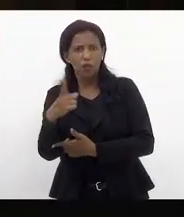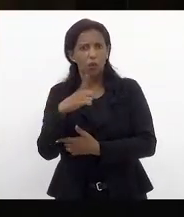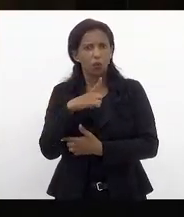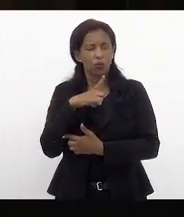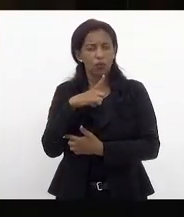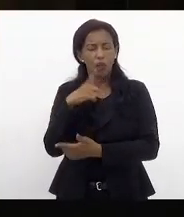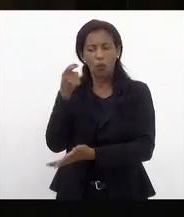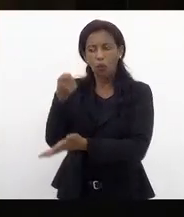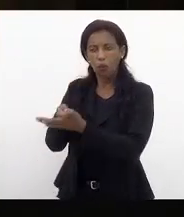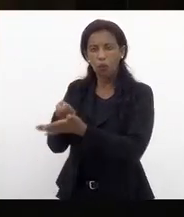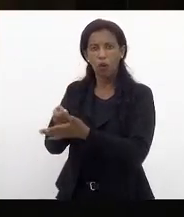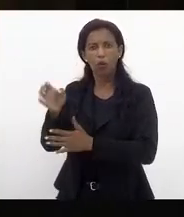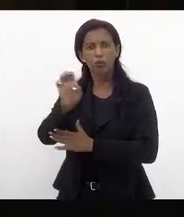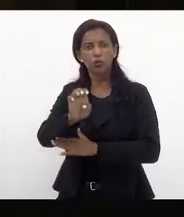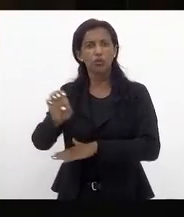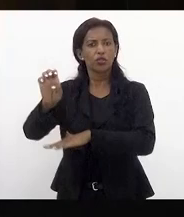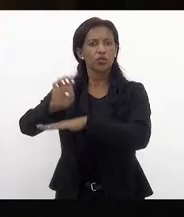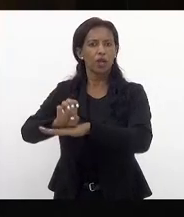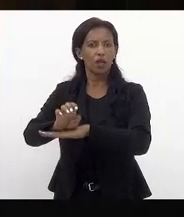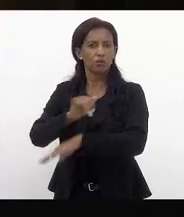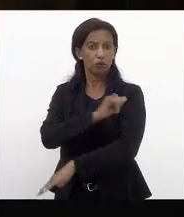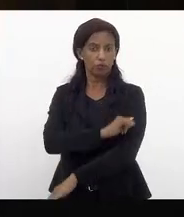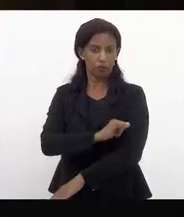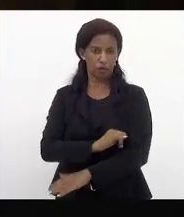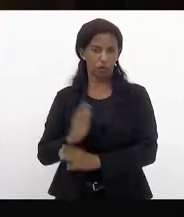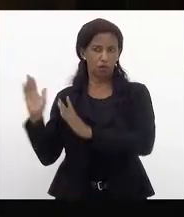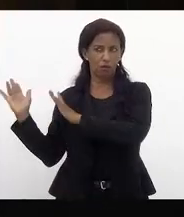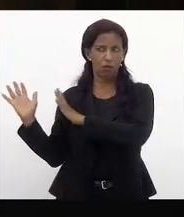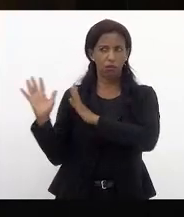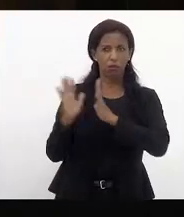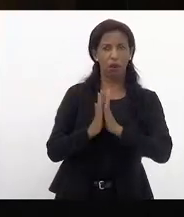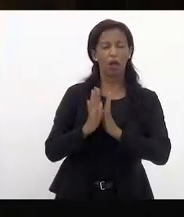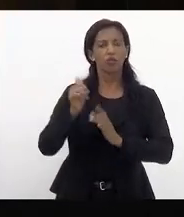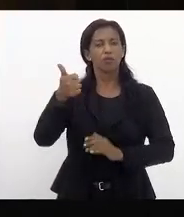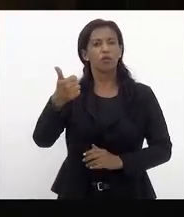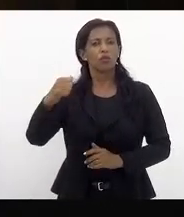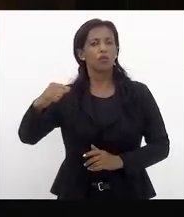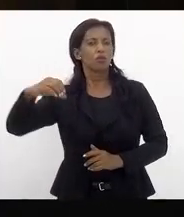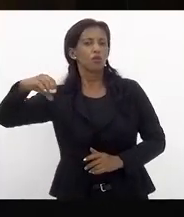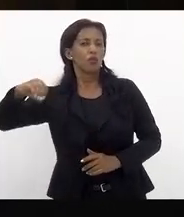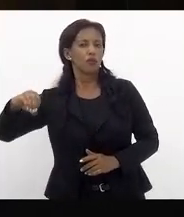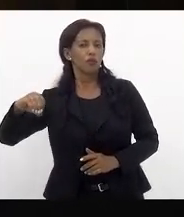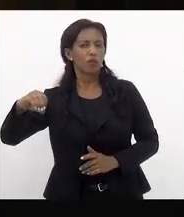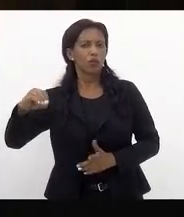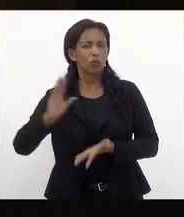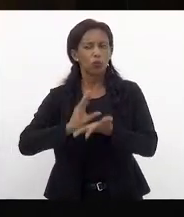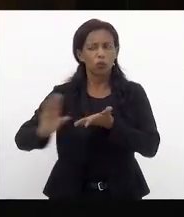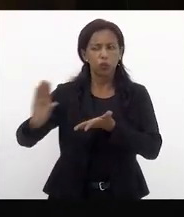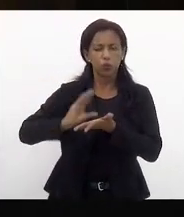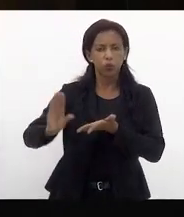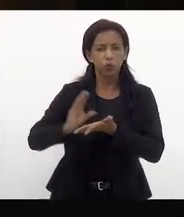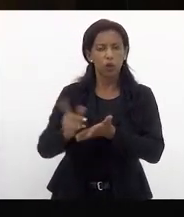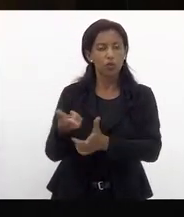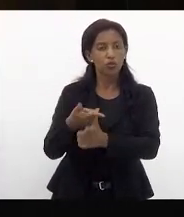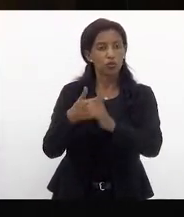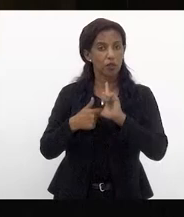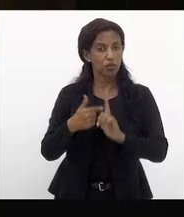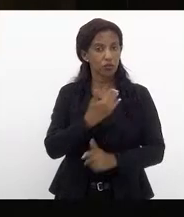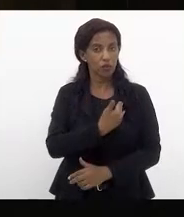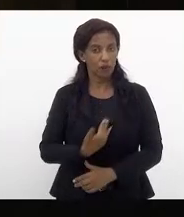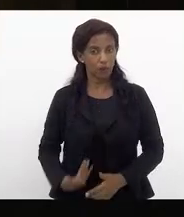Estado do Rio de Janeiro. Uma chantagem que vem lá da década de 90, de um refinanciamento de uma dívida